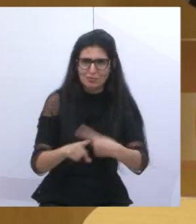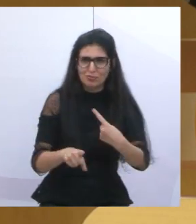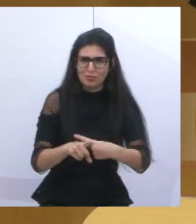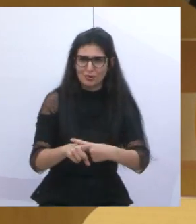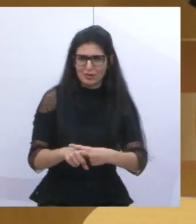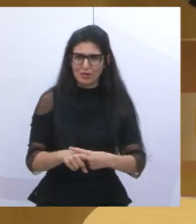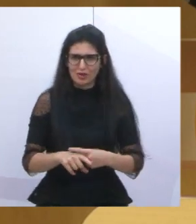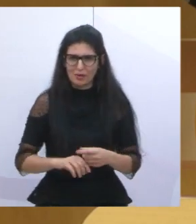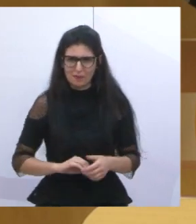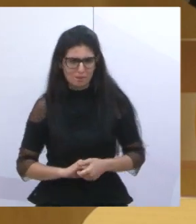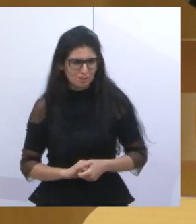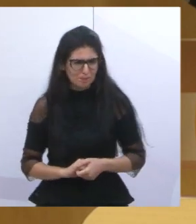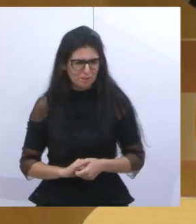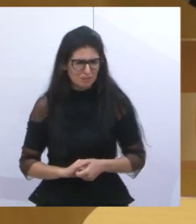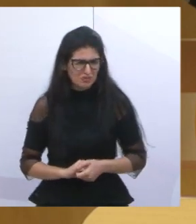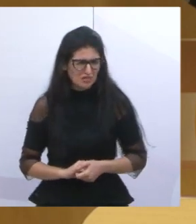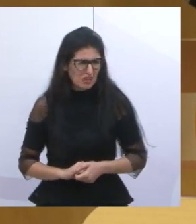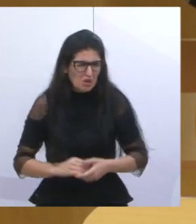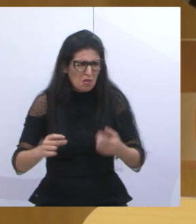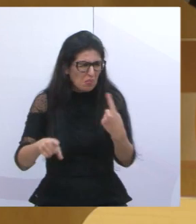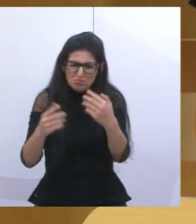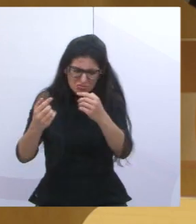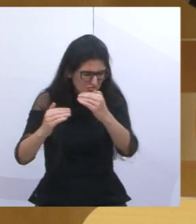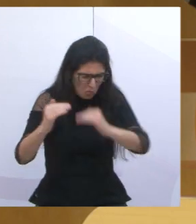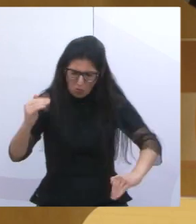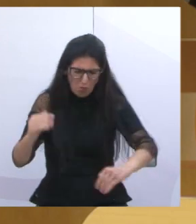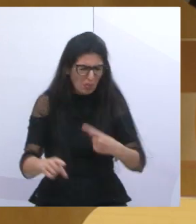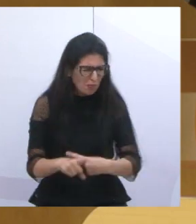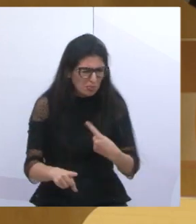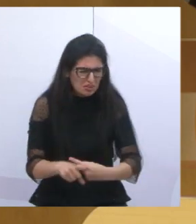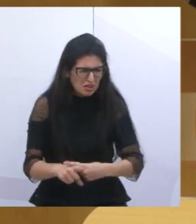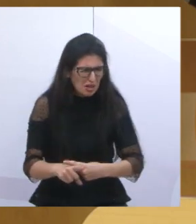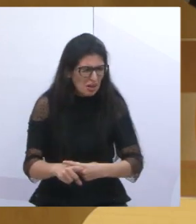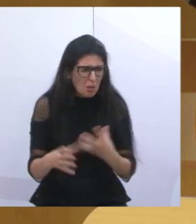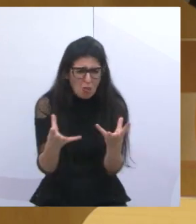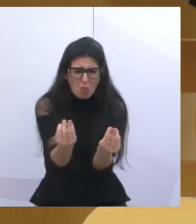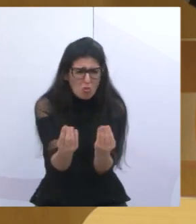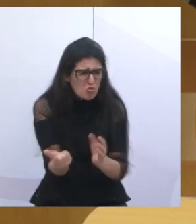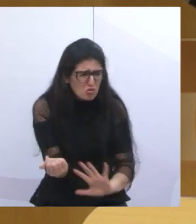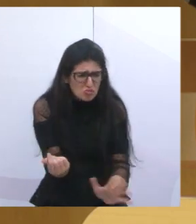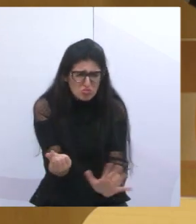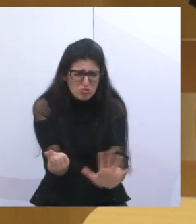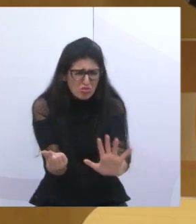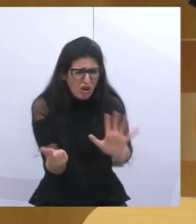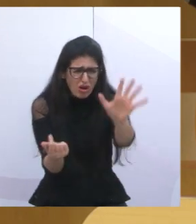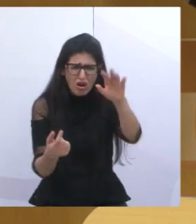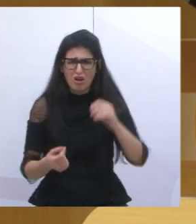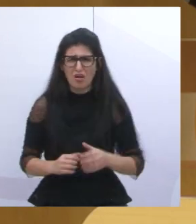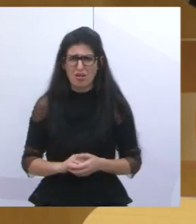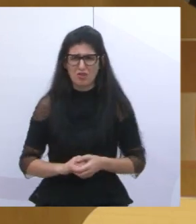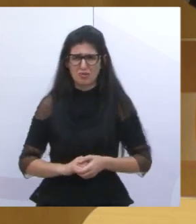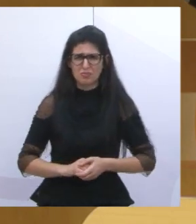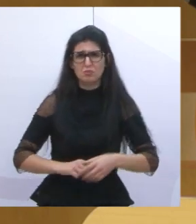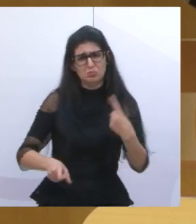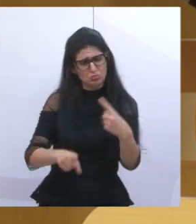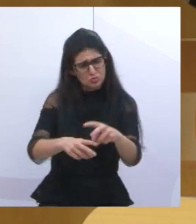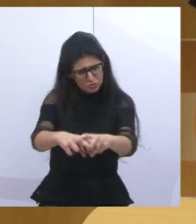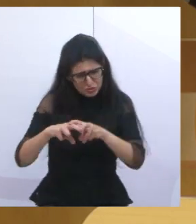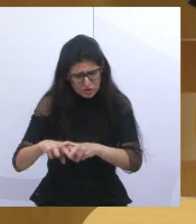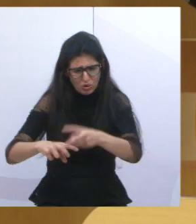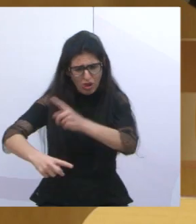contratos ilegais e abusivos, razão pela qual se faz necessário a revogação da referida lei.